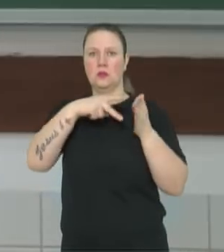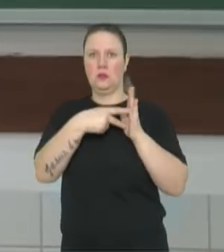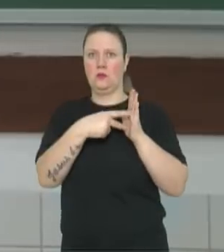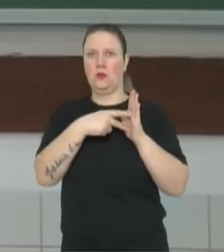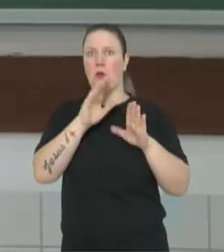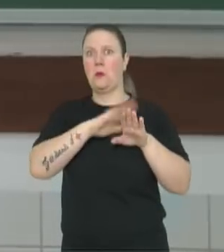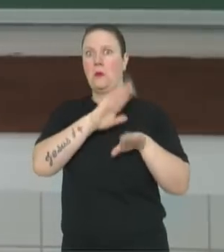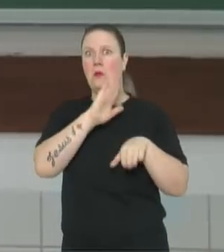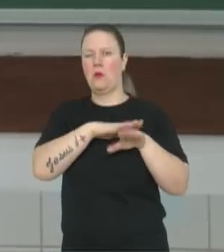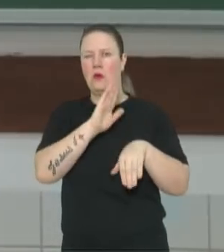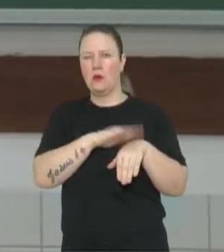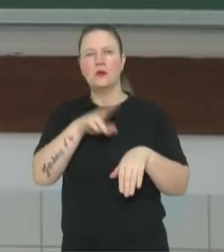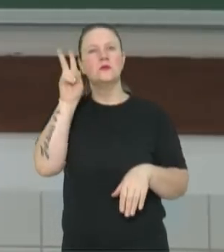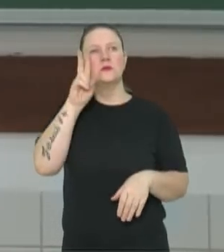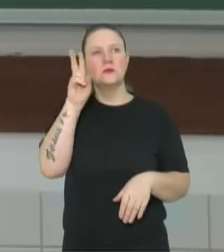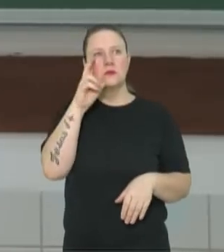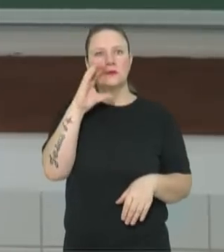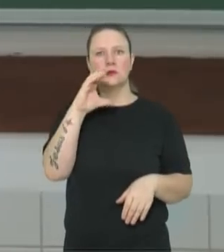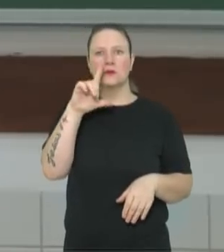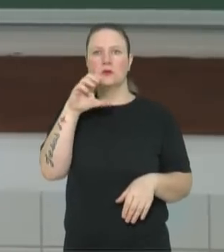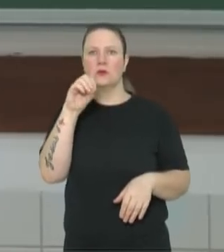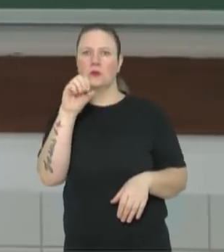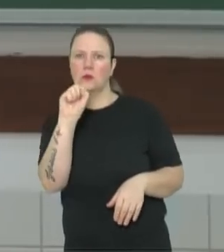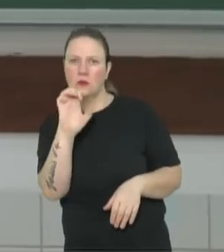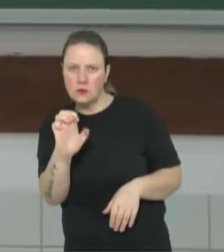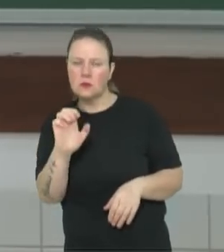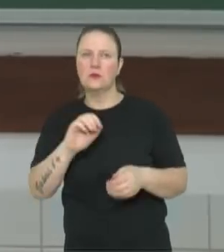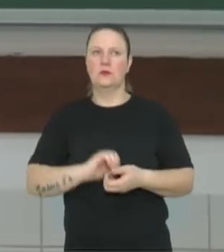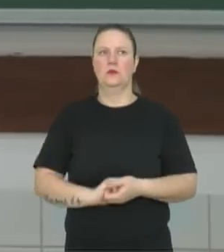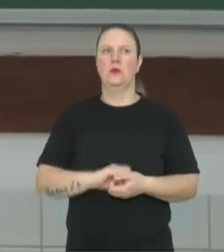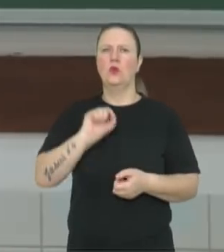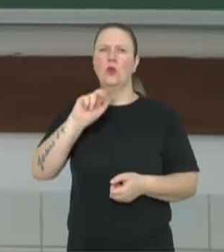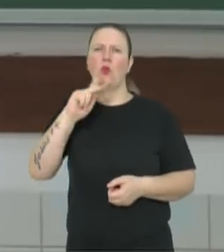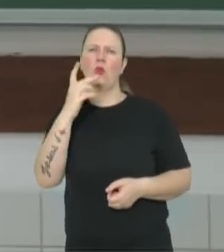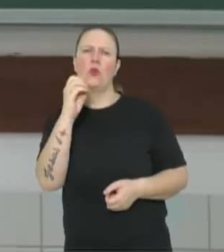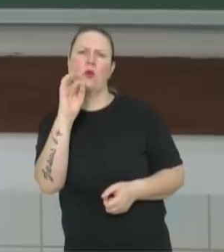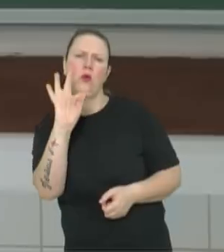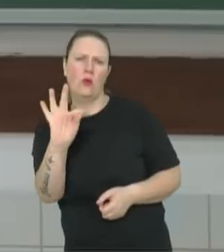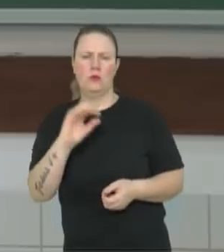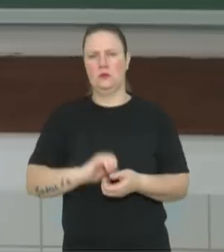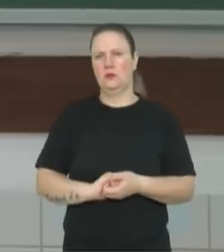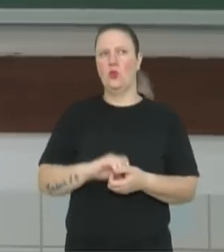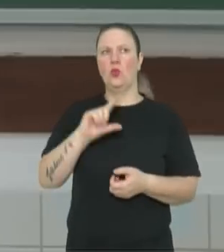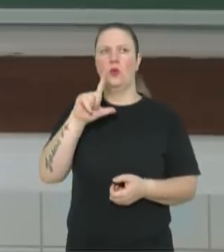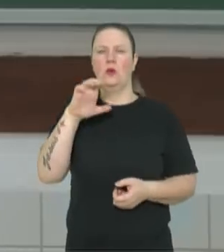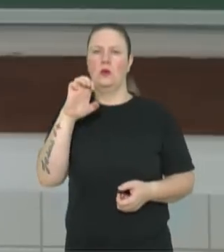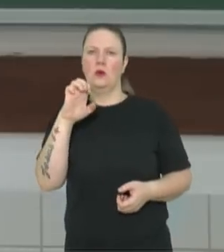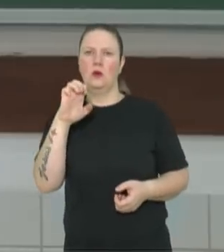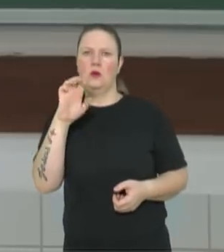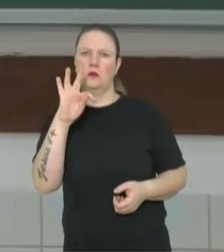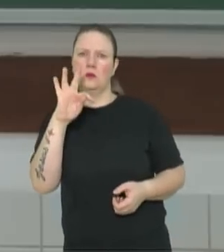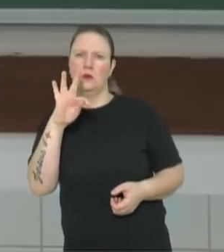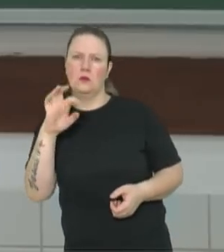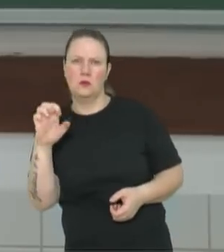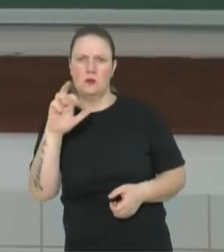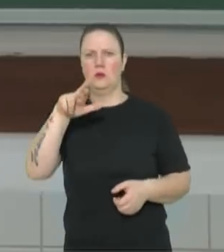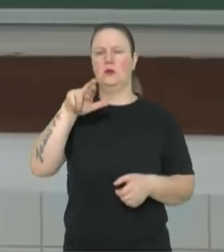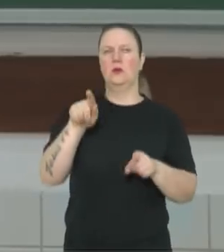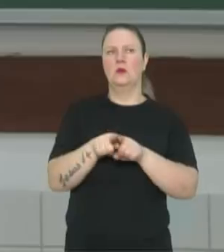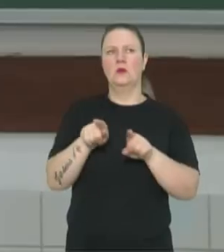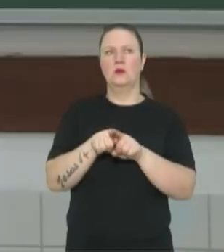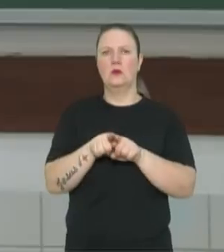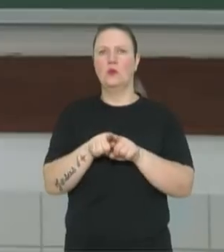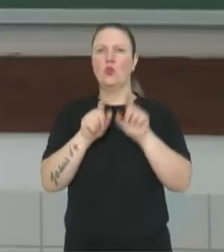sentido. Vamos ver se a gente lembra? Close, o que é close? O que é hot? O que é leather? Hard,